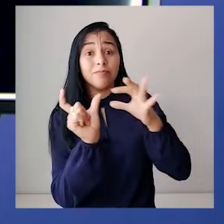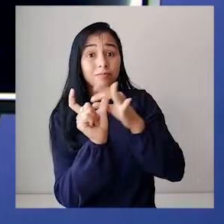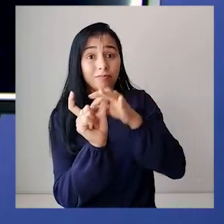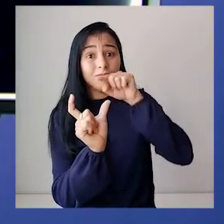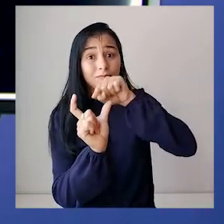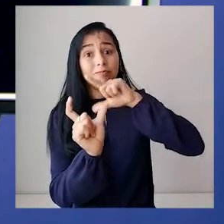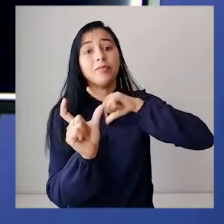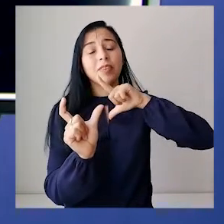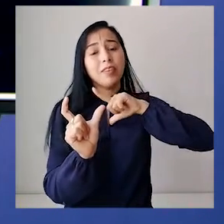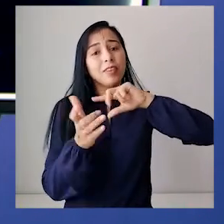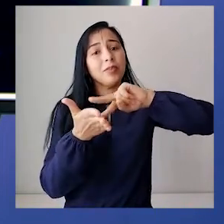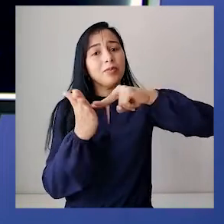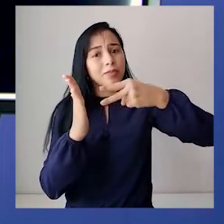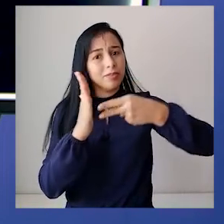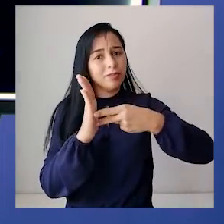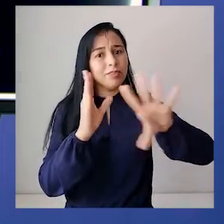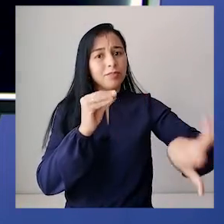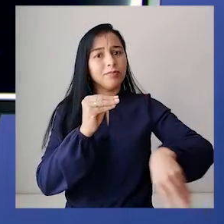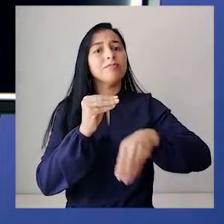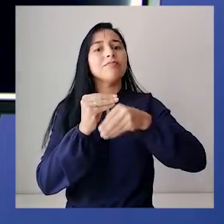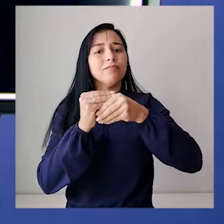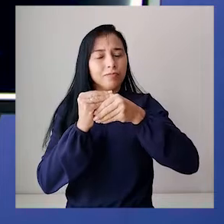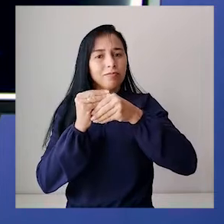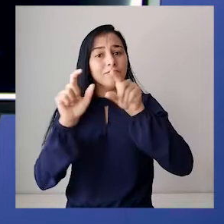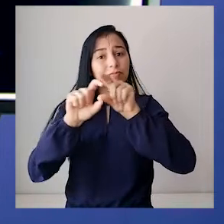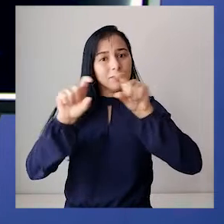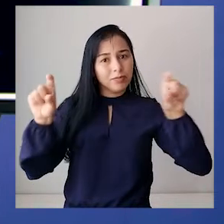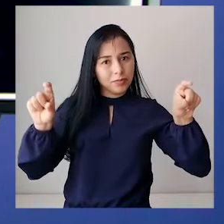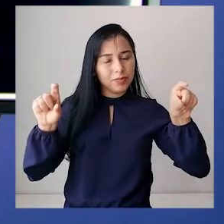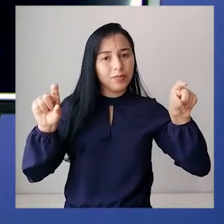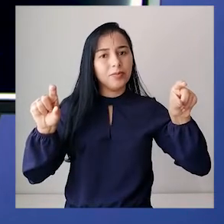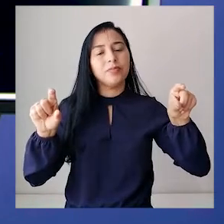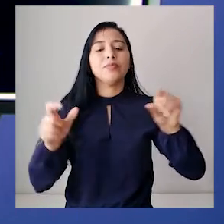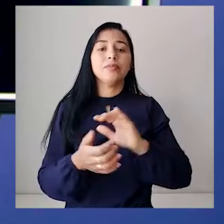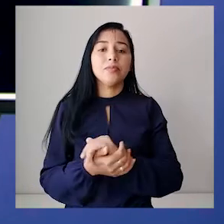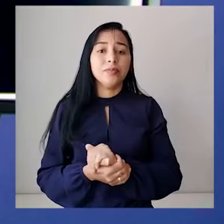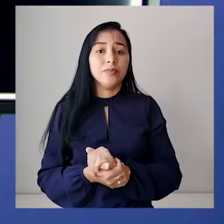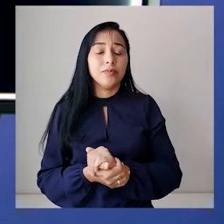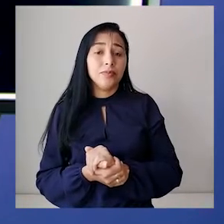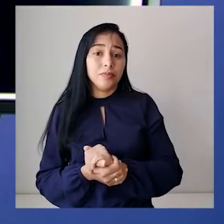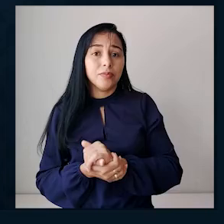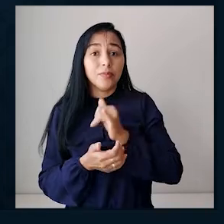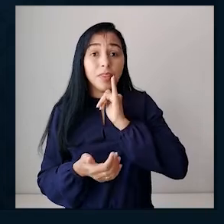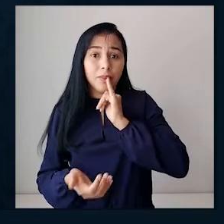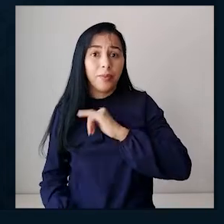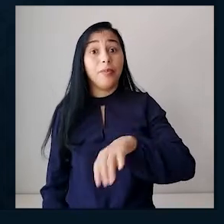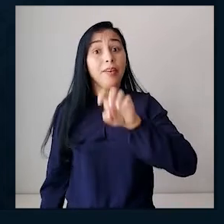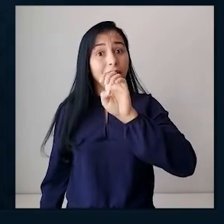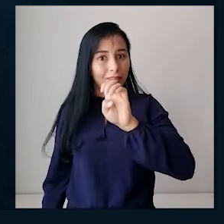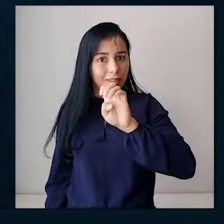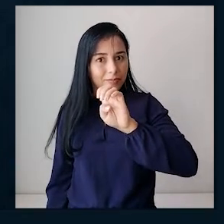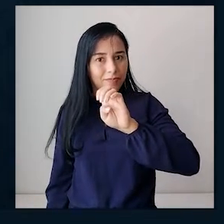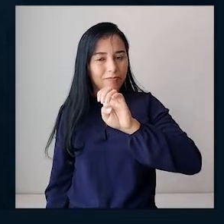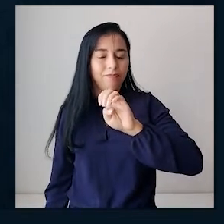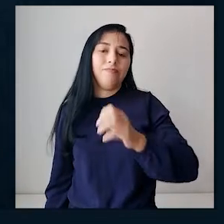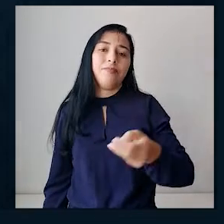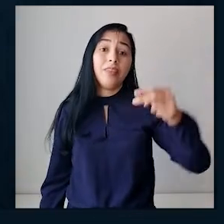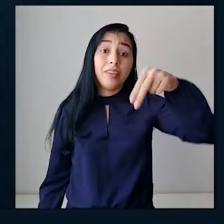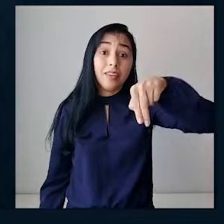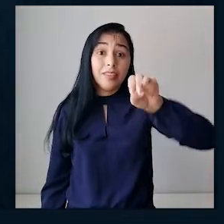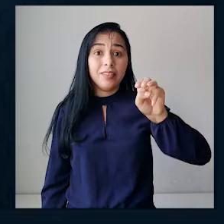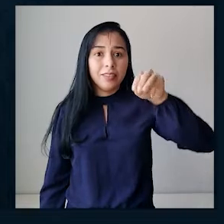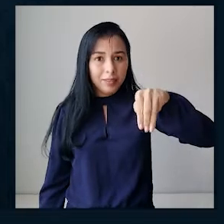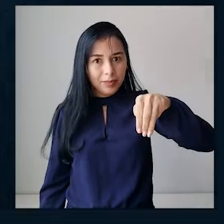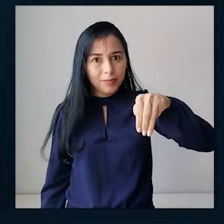que exprimem essa ideia de adição para as orações, que são elas, a conjunção e,